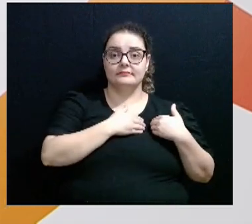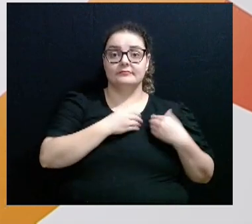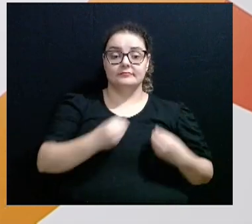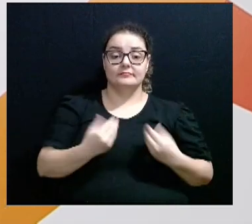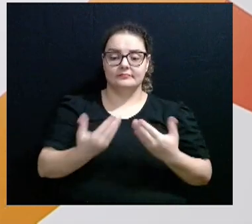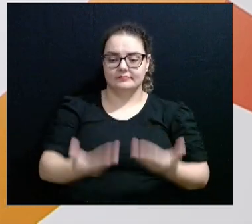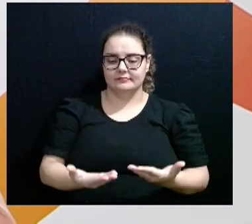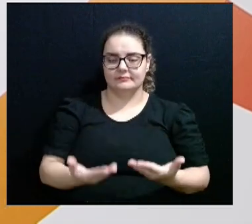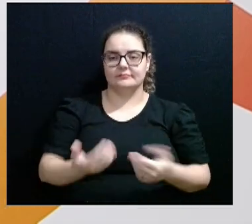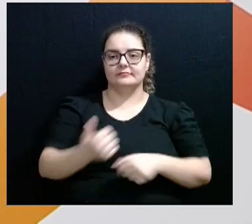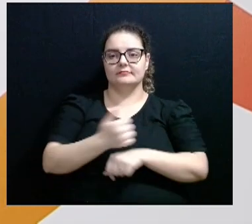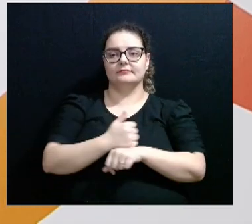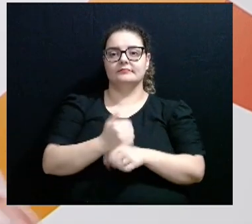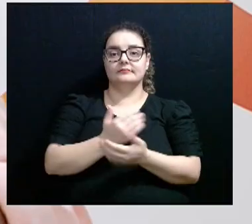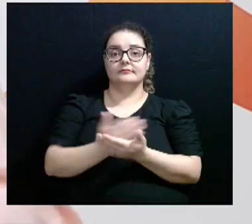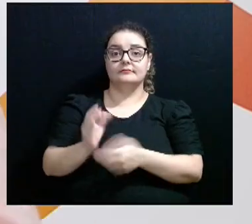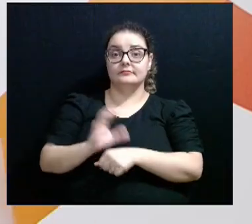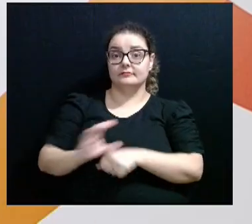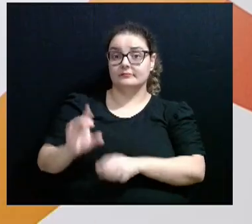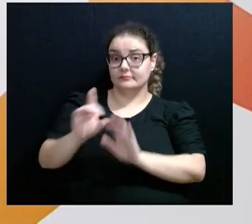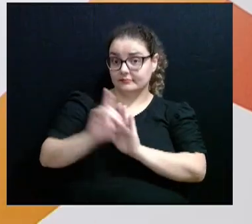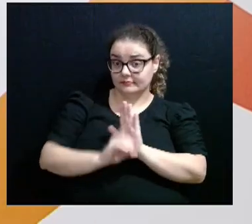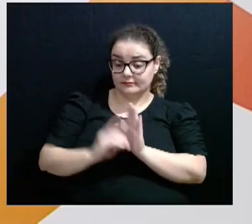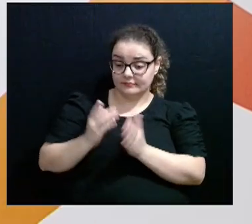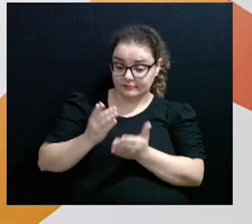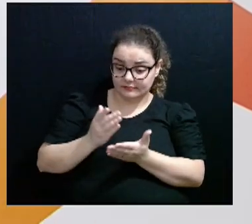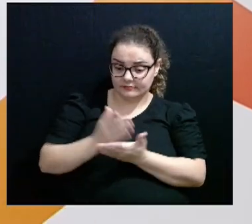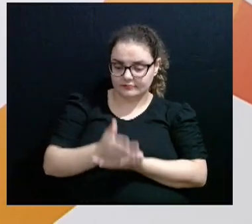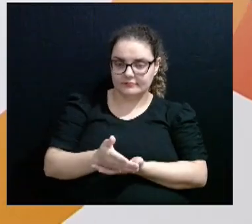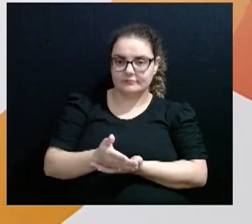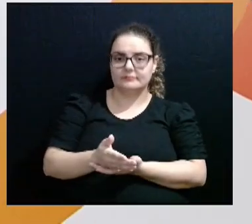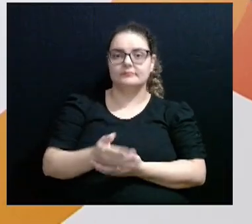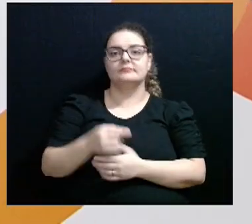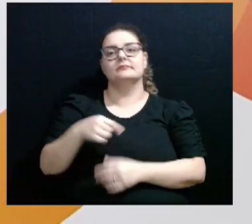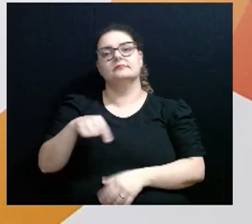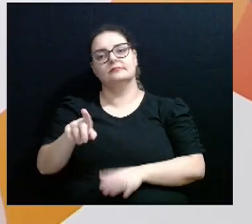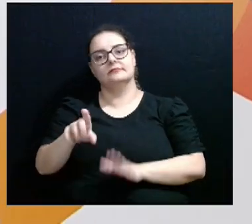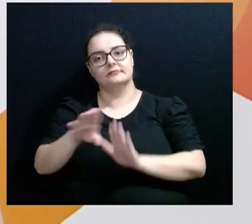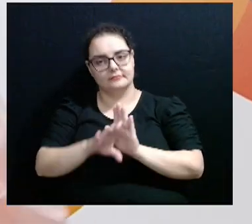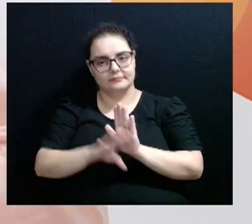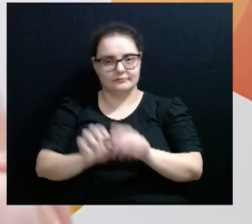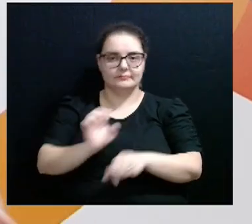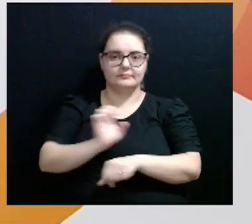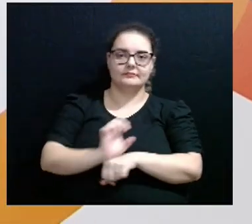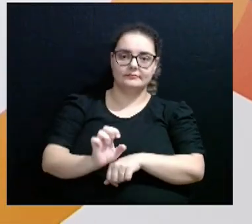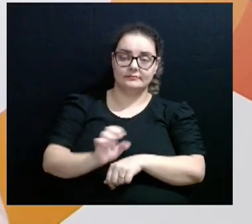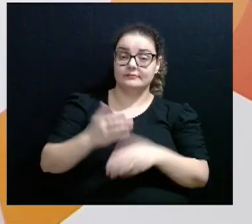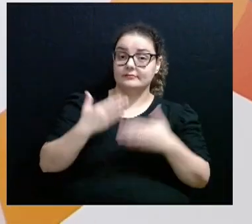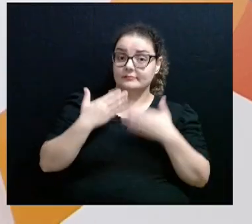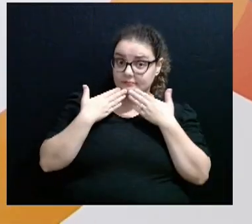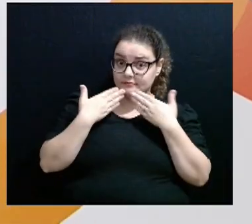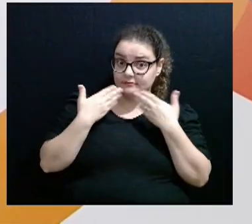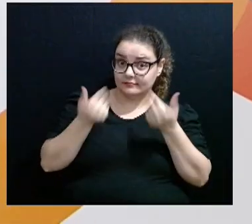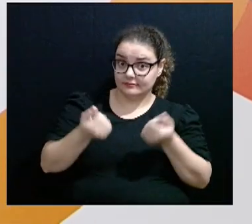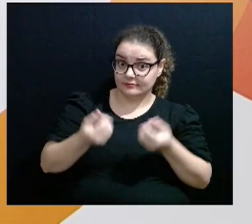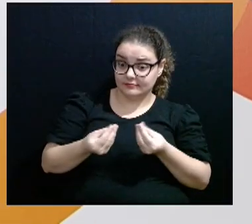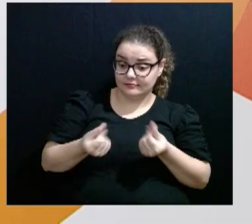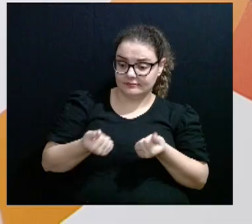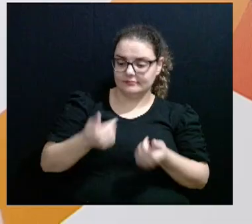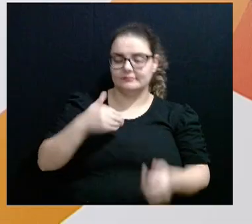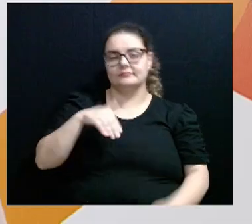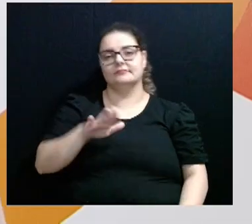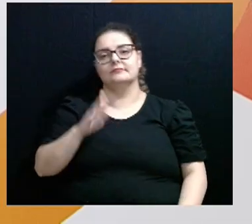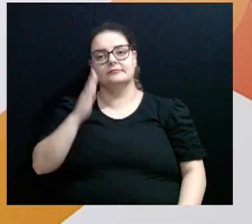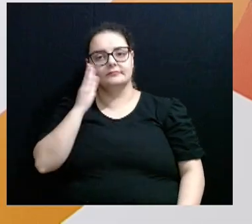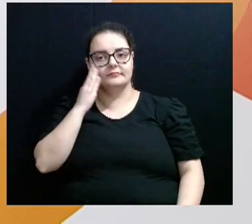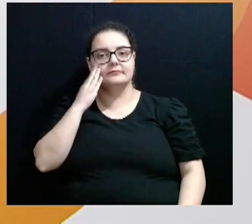curso de Direito, você está ingressando no mercado, você vai para o programa de estágio para que você aperfeiçoe ainda mais e entenda mais ainda do mundo do